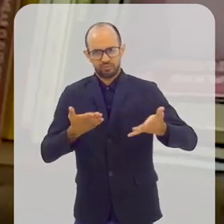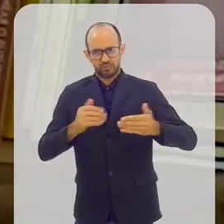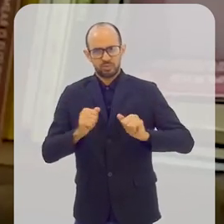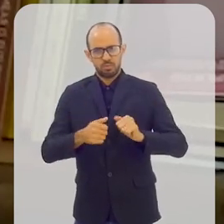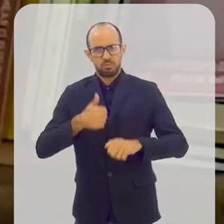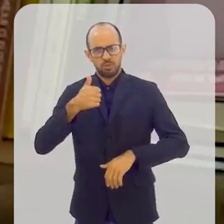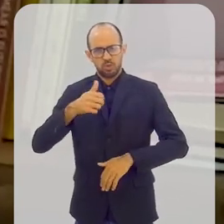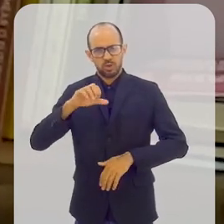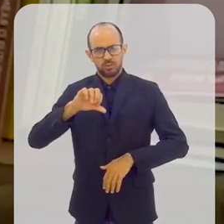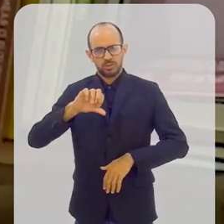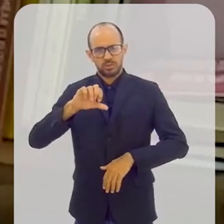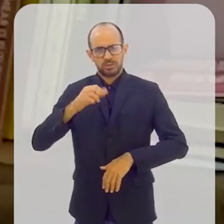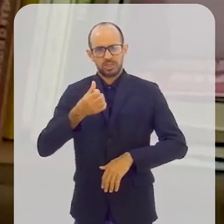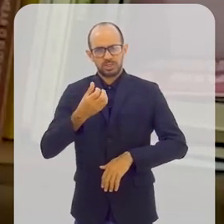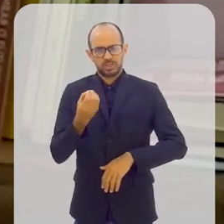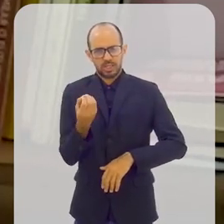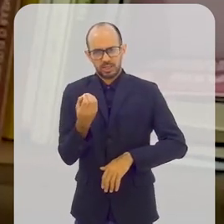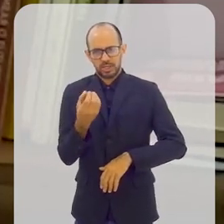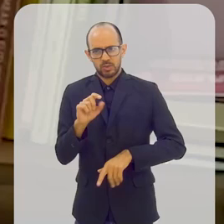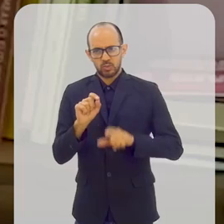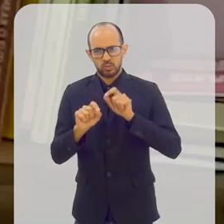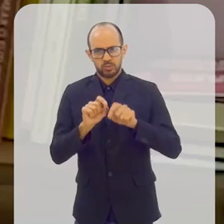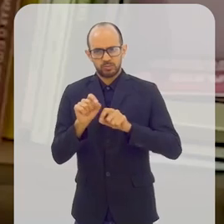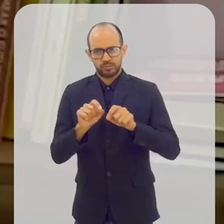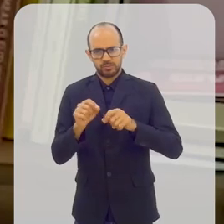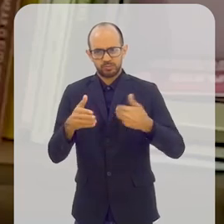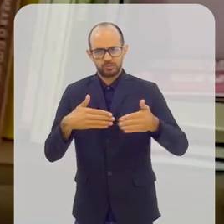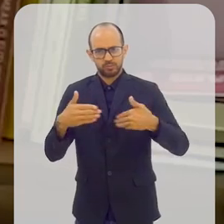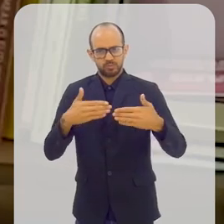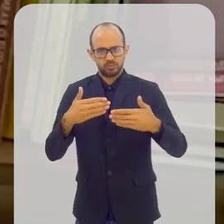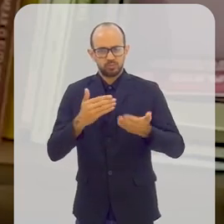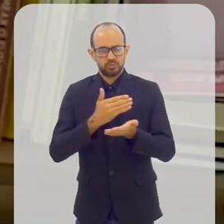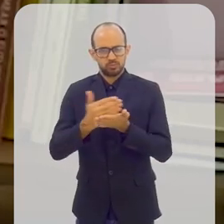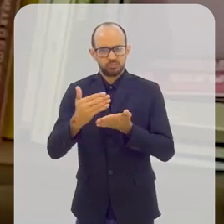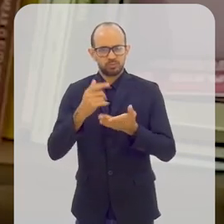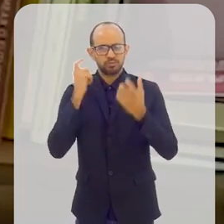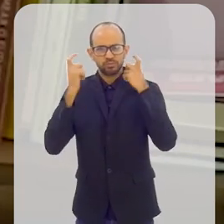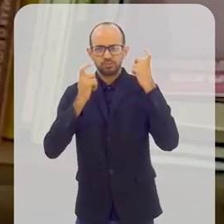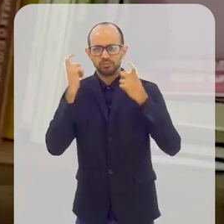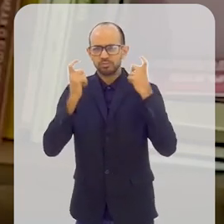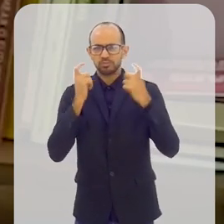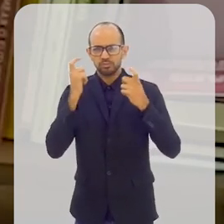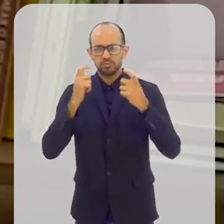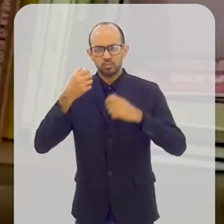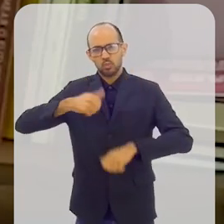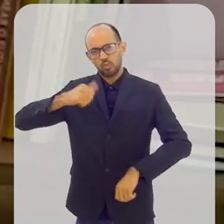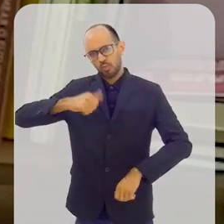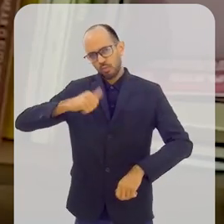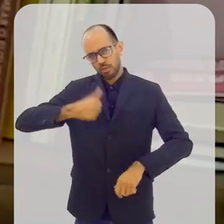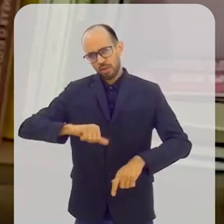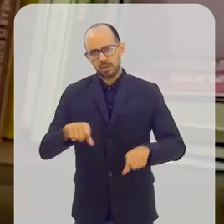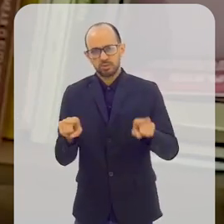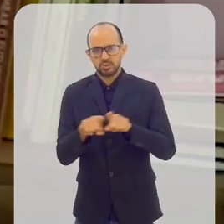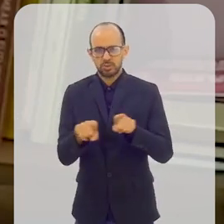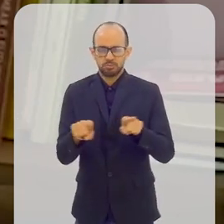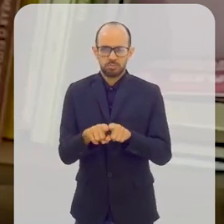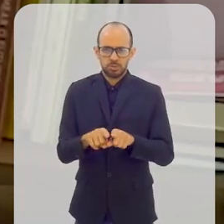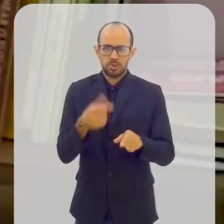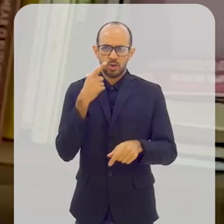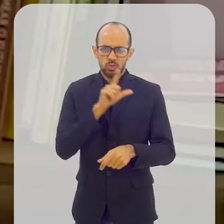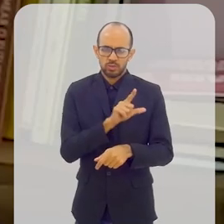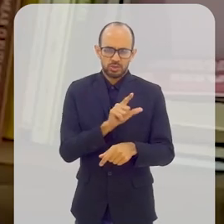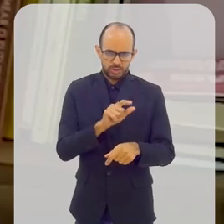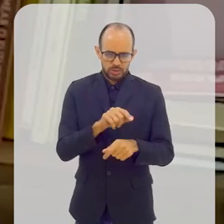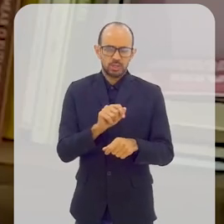em 1960, as fábricas começaram a se preocupar muito com a qualidade e um processo. Para